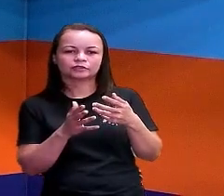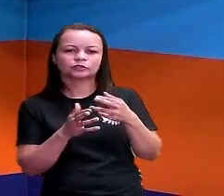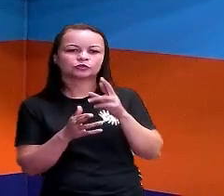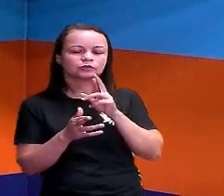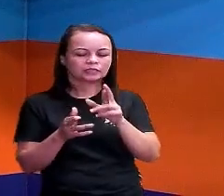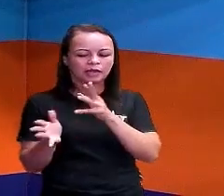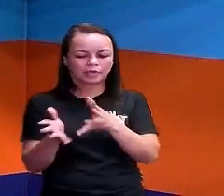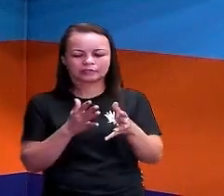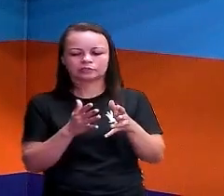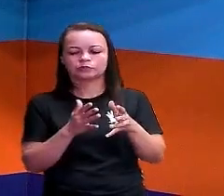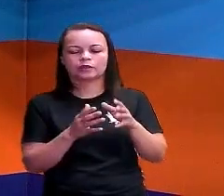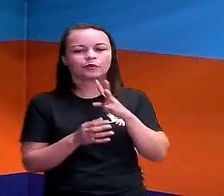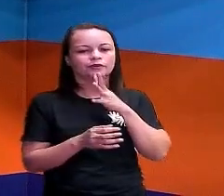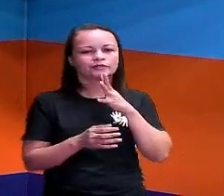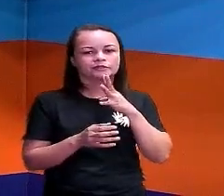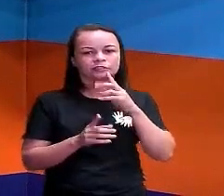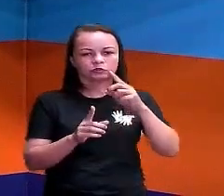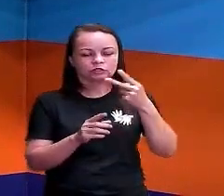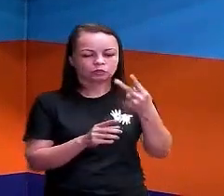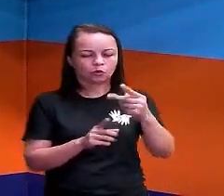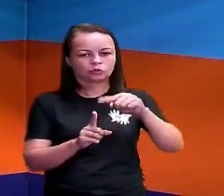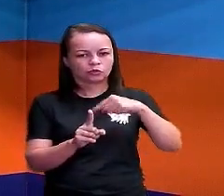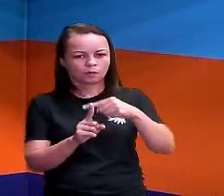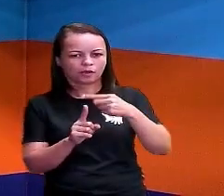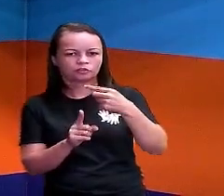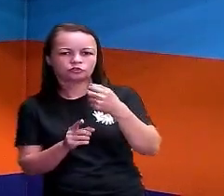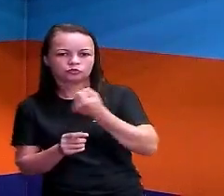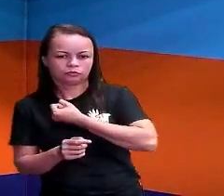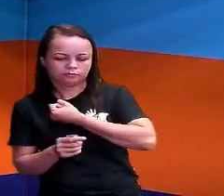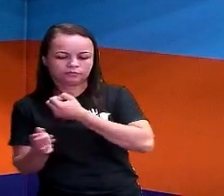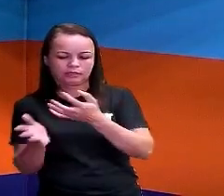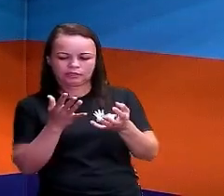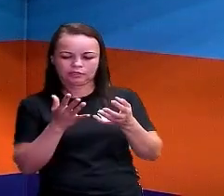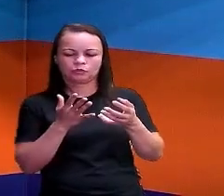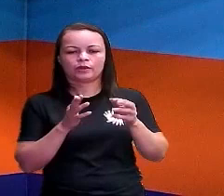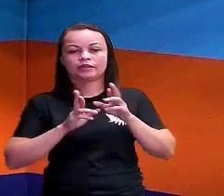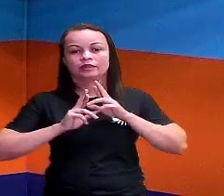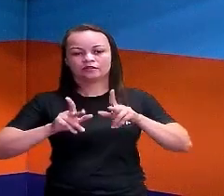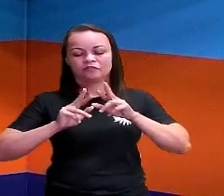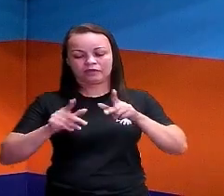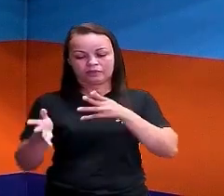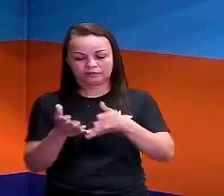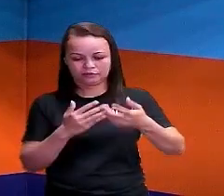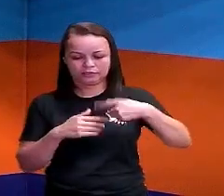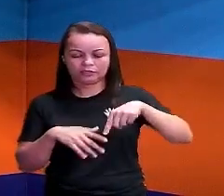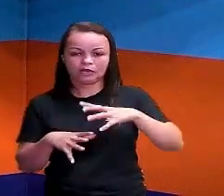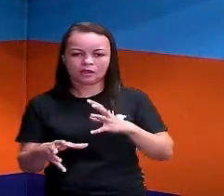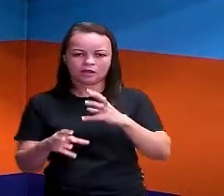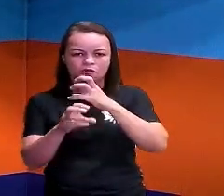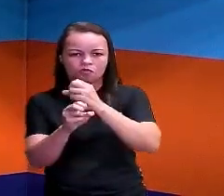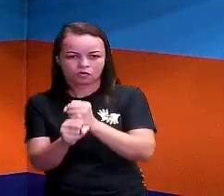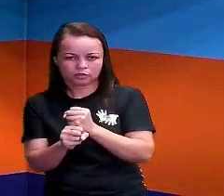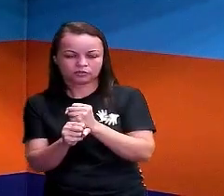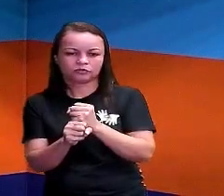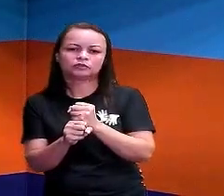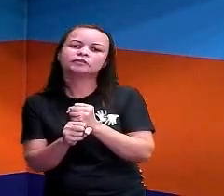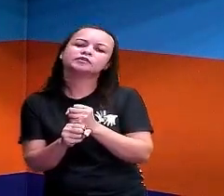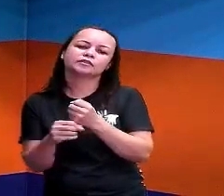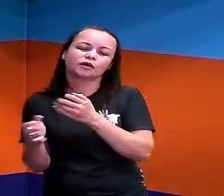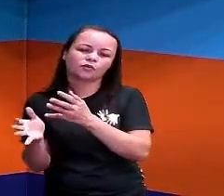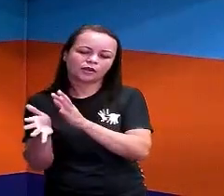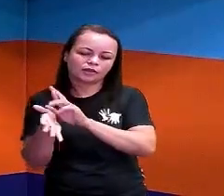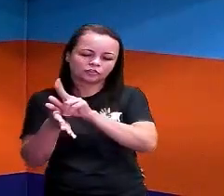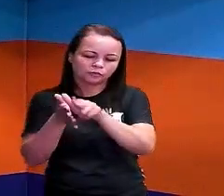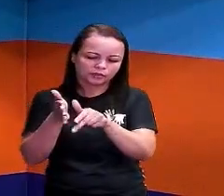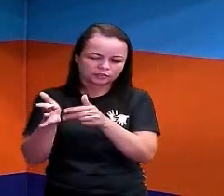conhecido como diferença. E os números cuja subtração estamos calculando são, respectivamente,